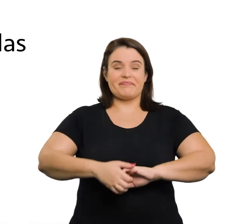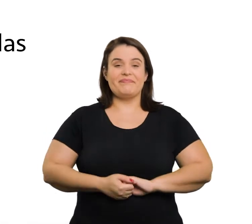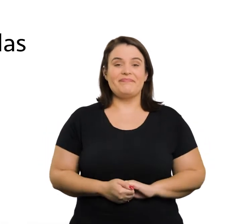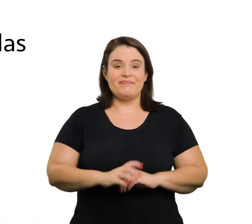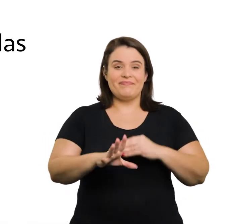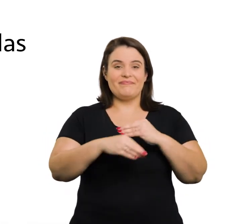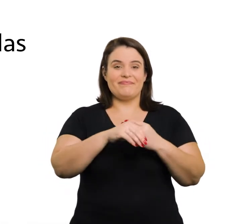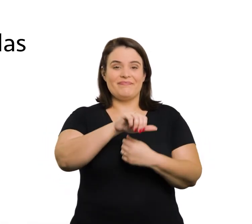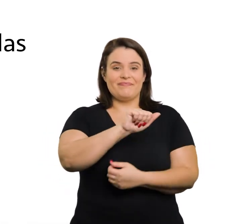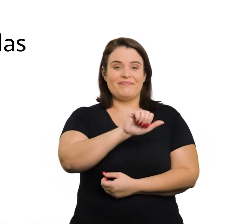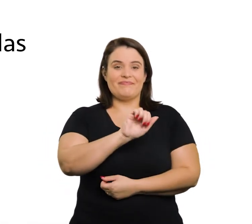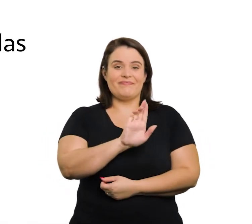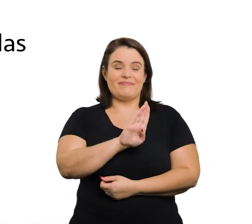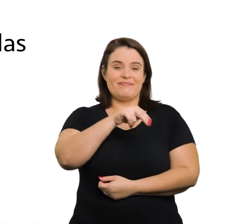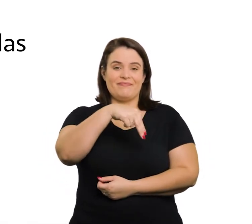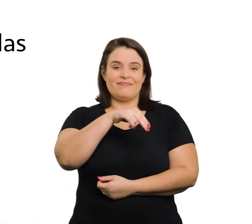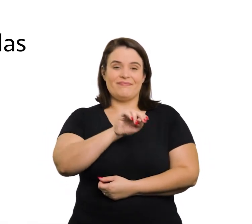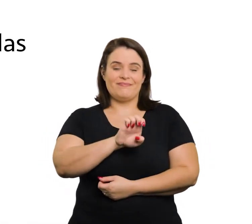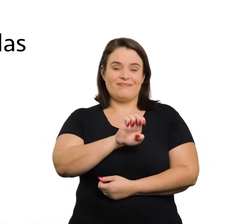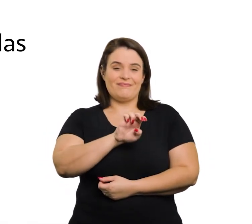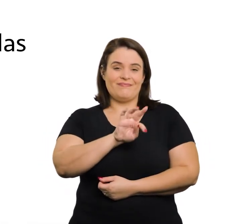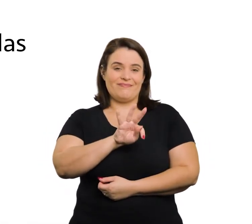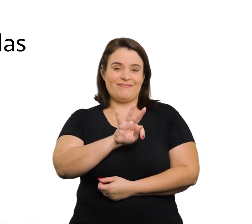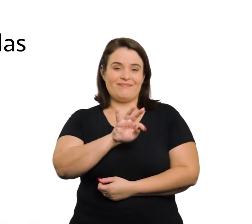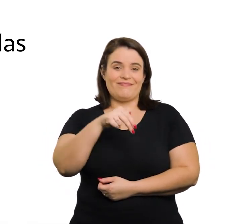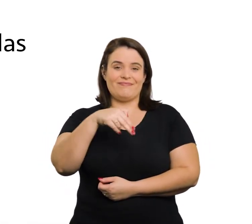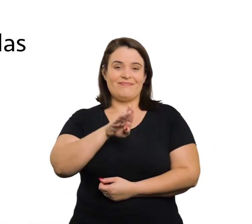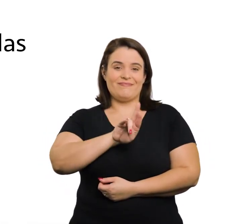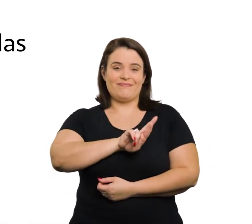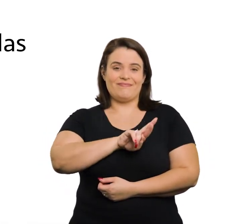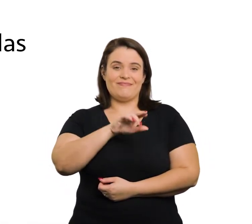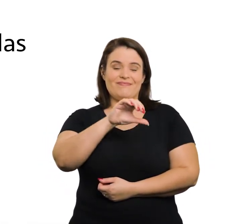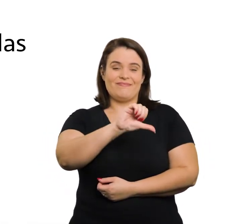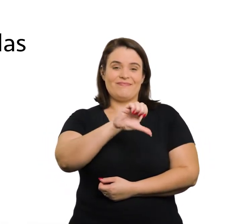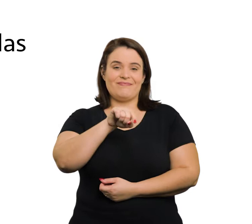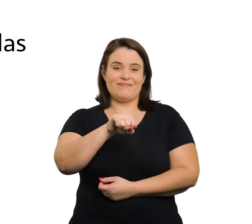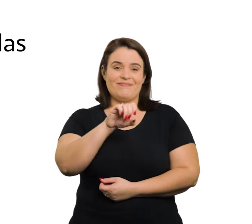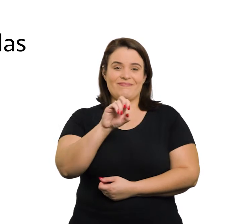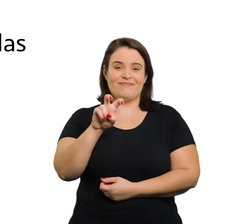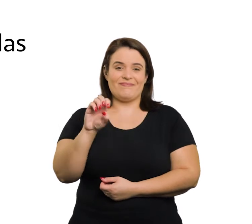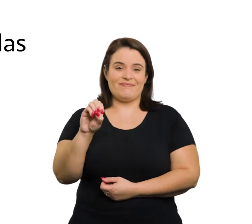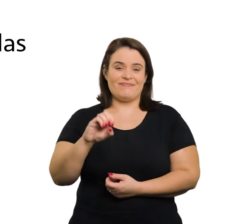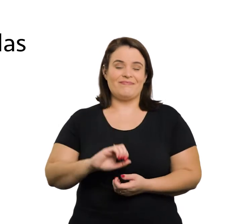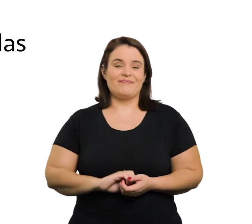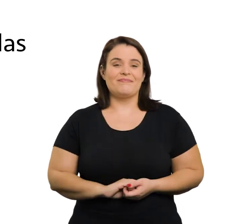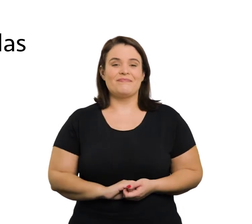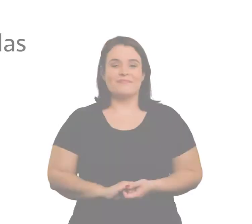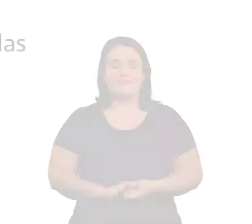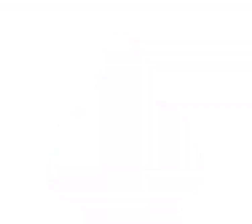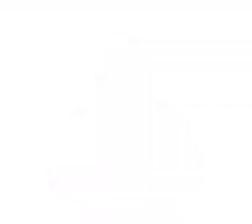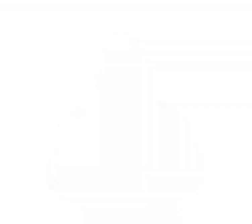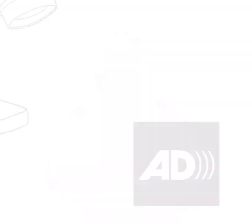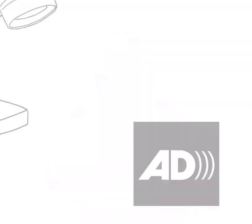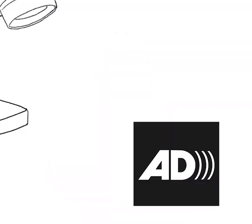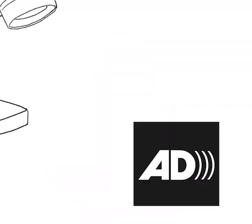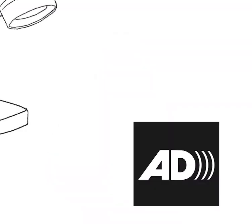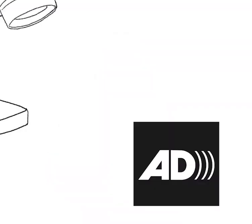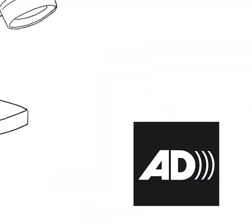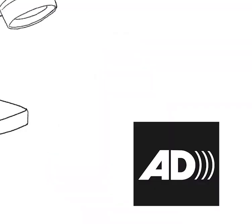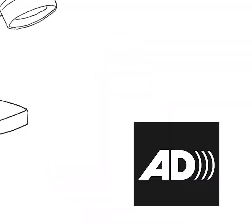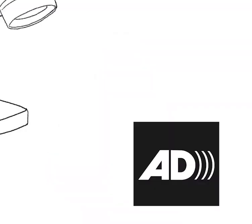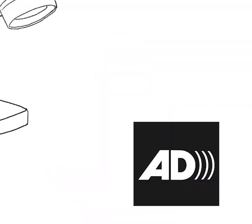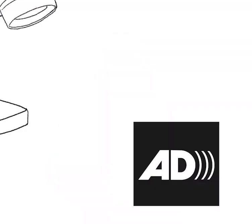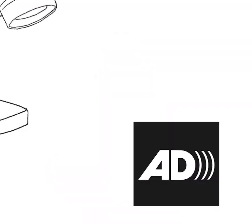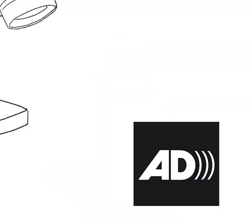sustentação do esforço físico. Anexo A, ABNT, NBR 9050.